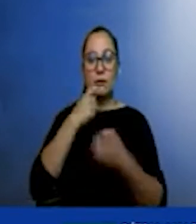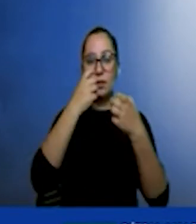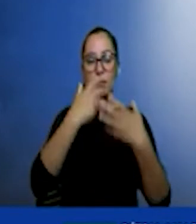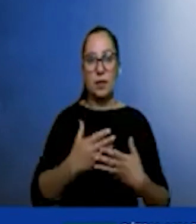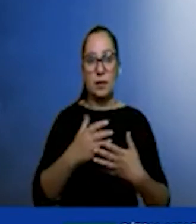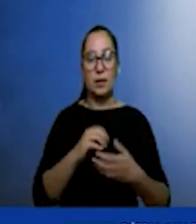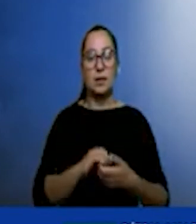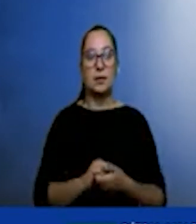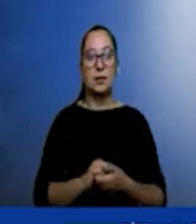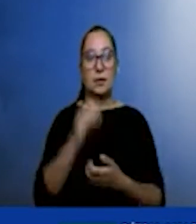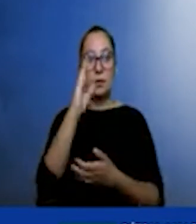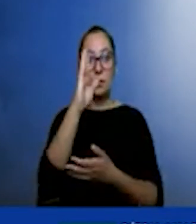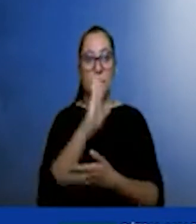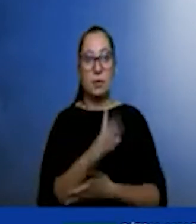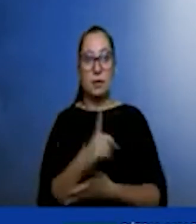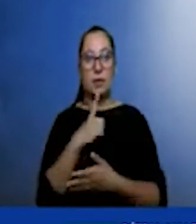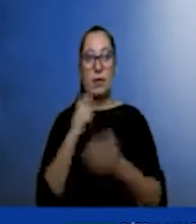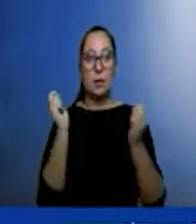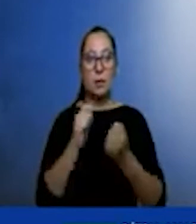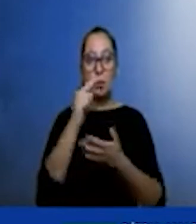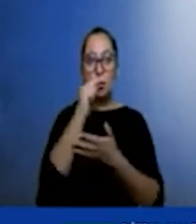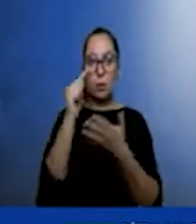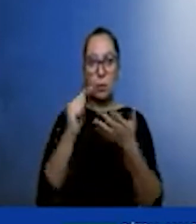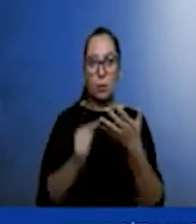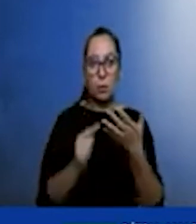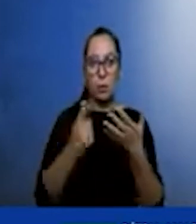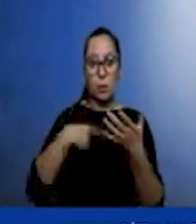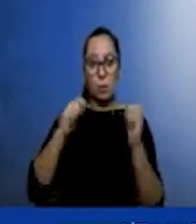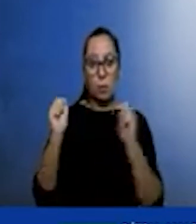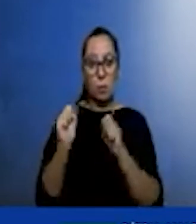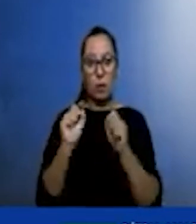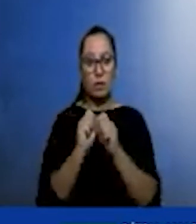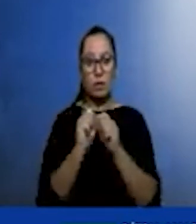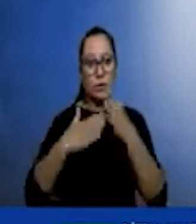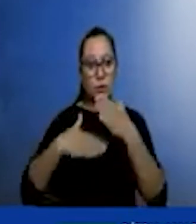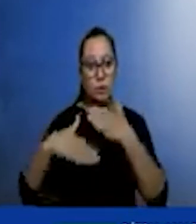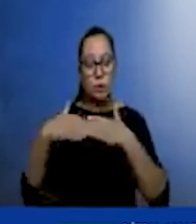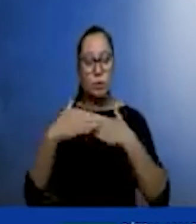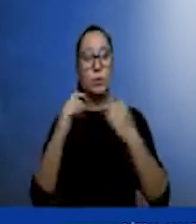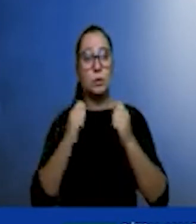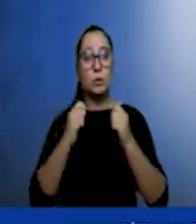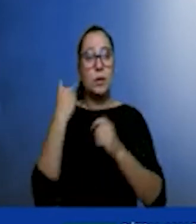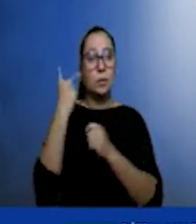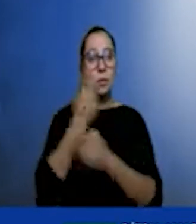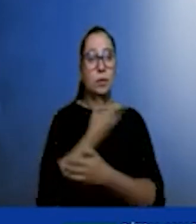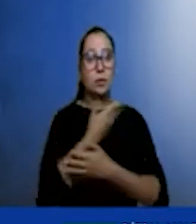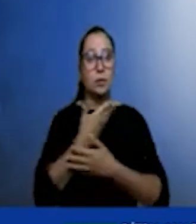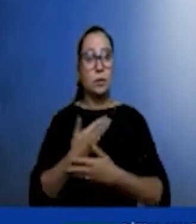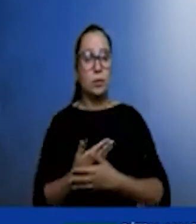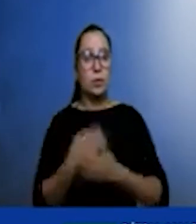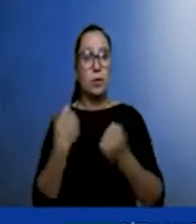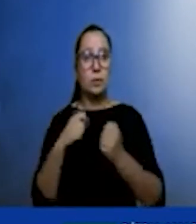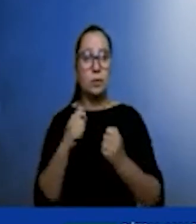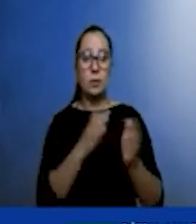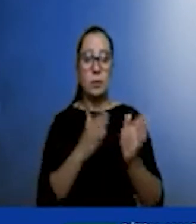o Brasil tem todas as possibilidades, que a gente tem como fazer isso tudo, que a gente precisa de política pública, que a gente tem que andar numa mesma